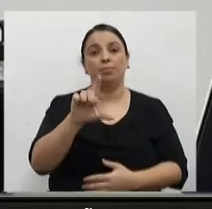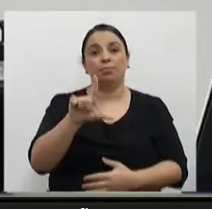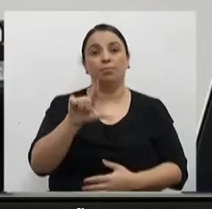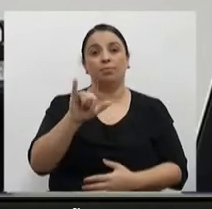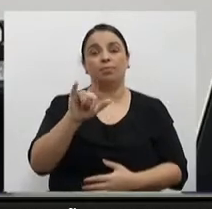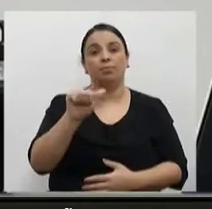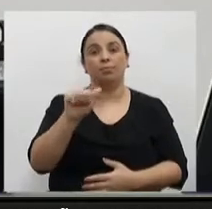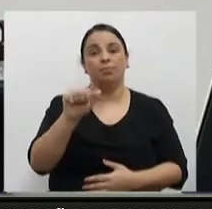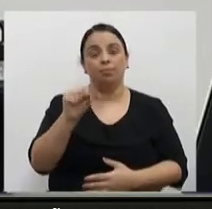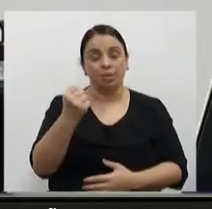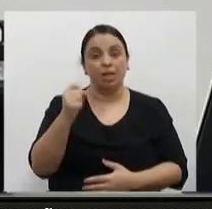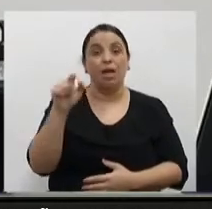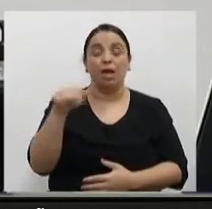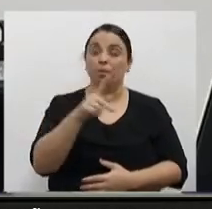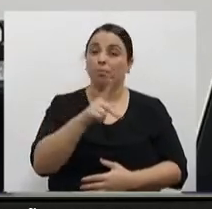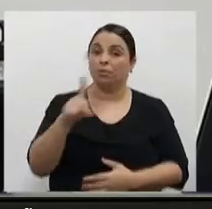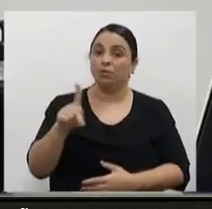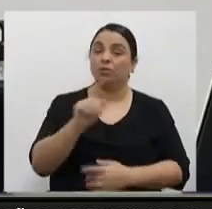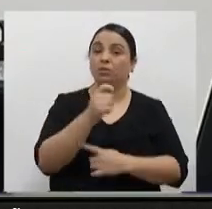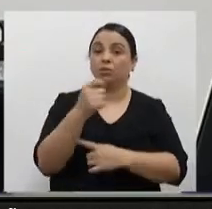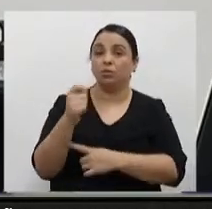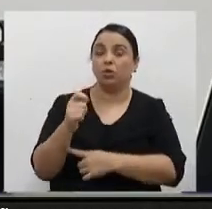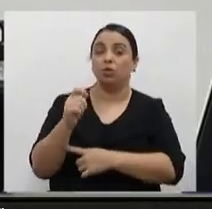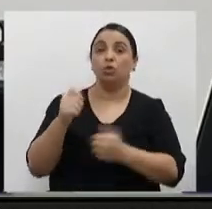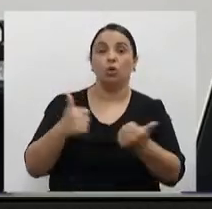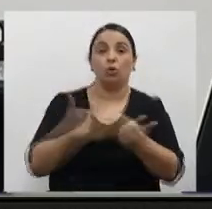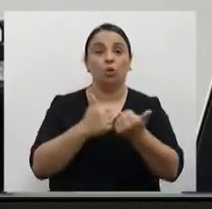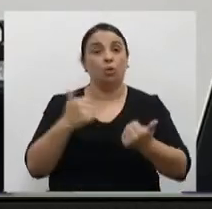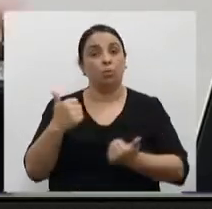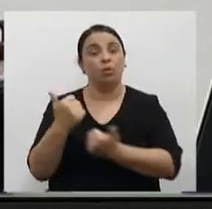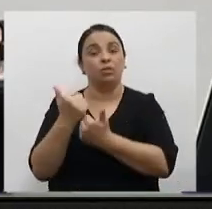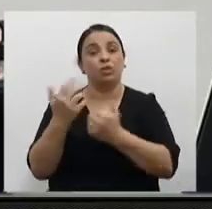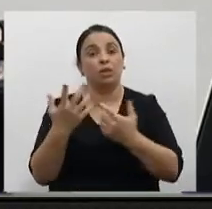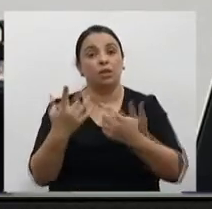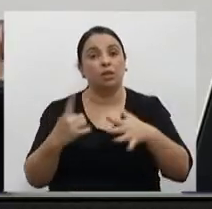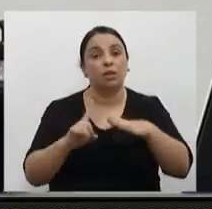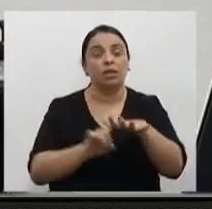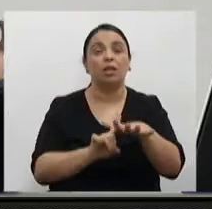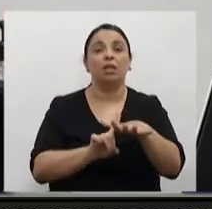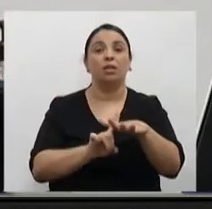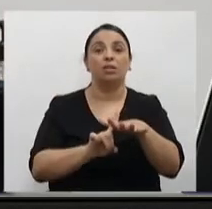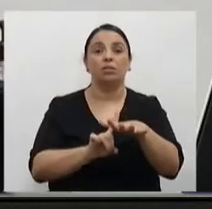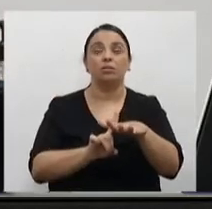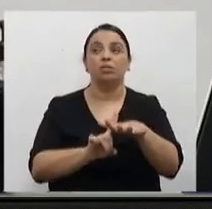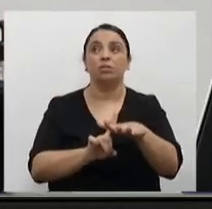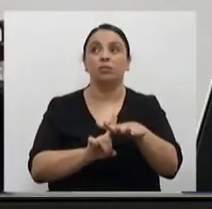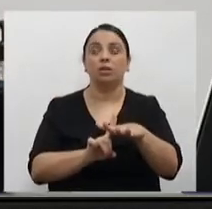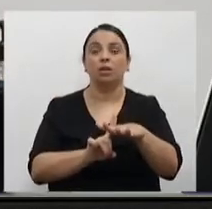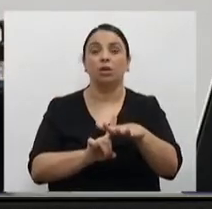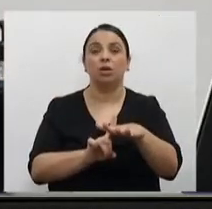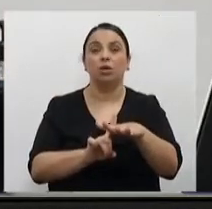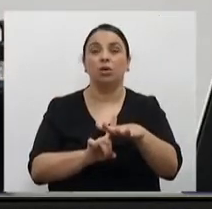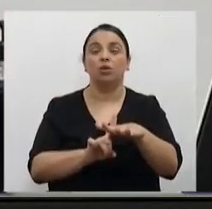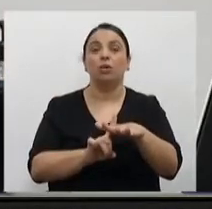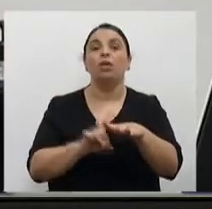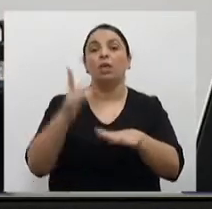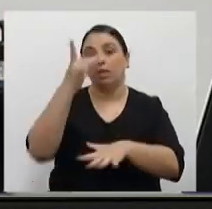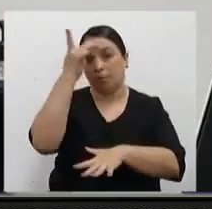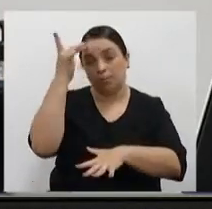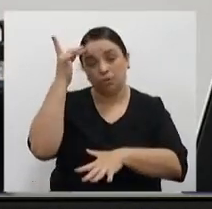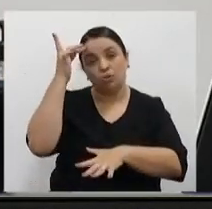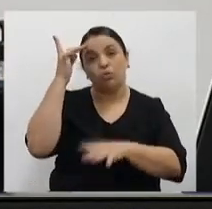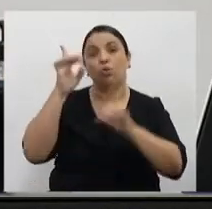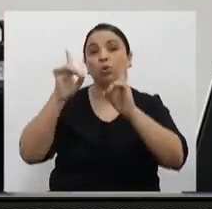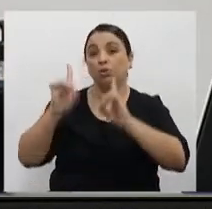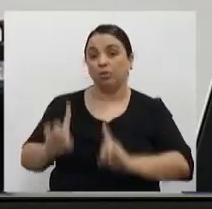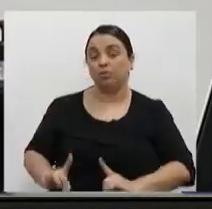Associação de Cooperação e Integração do Portador de... Está errado aqui, né? Não tem mais portador. da pessoa com deficiência de